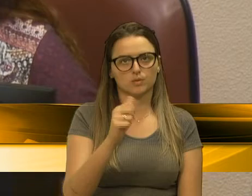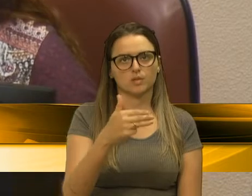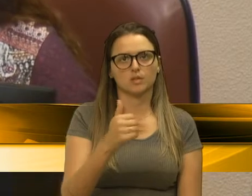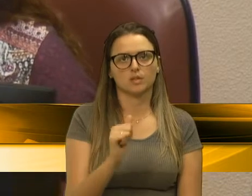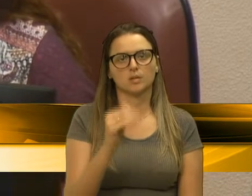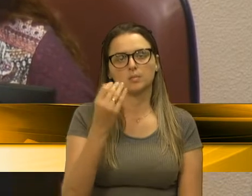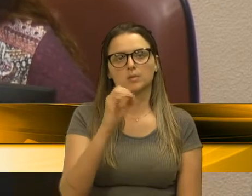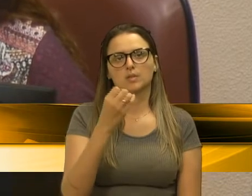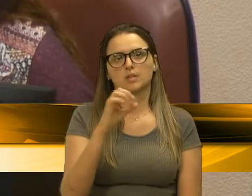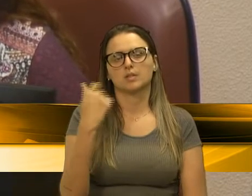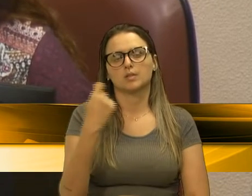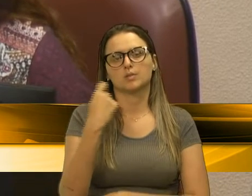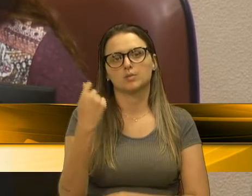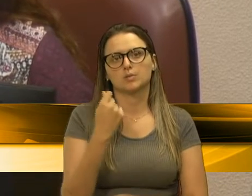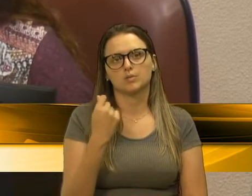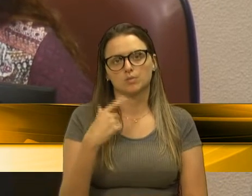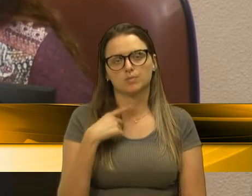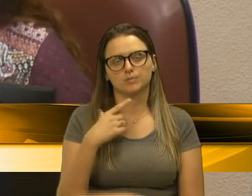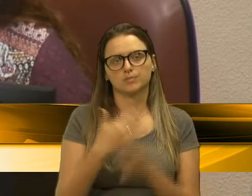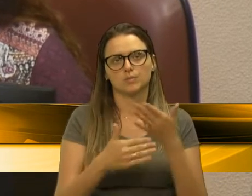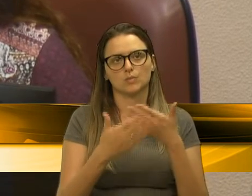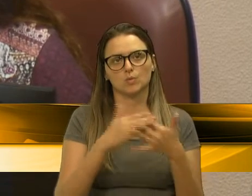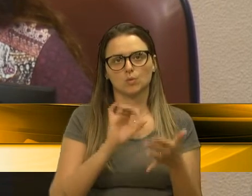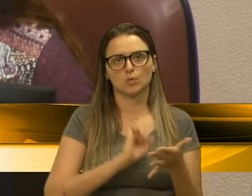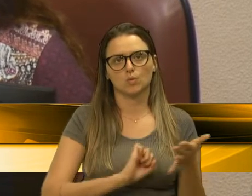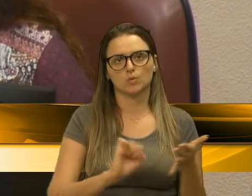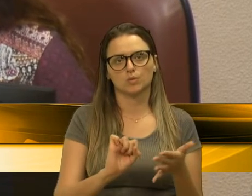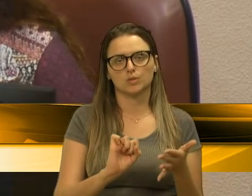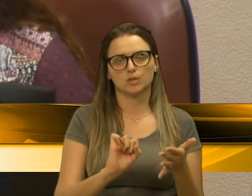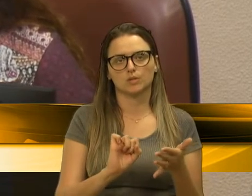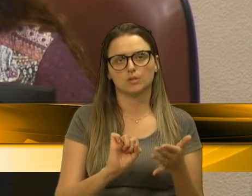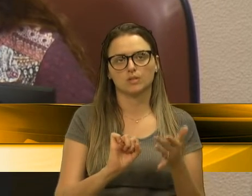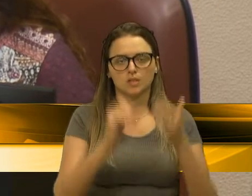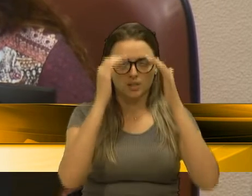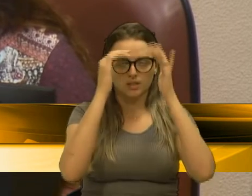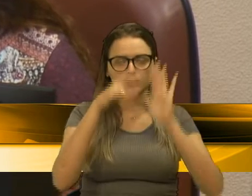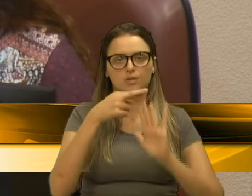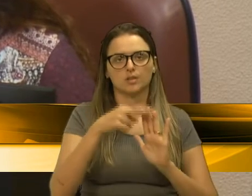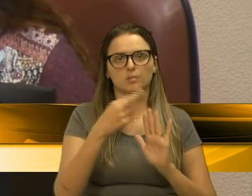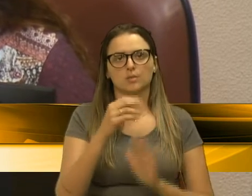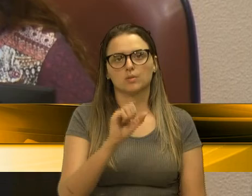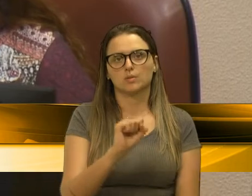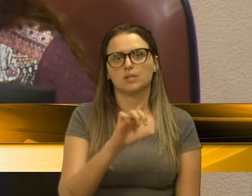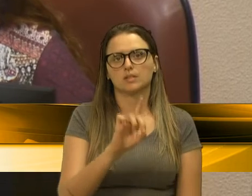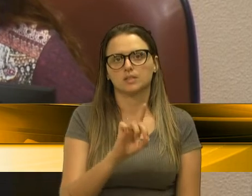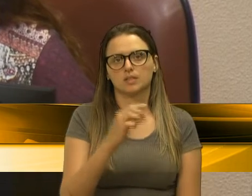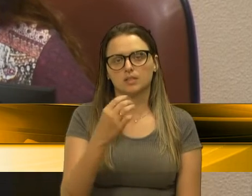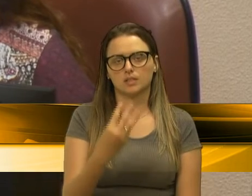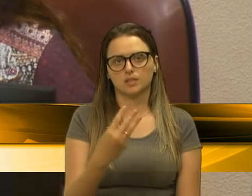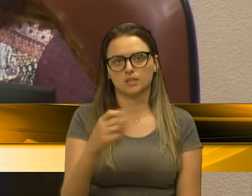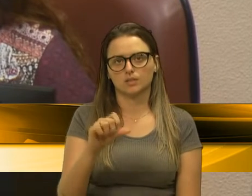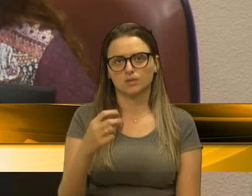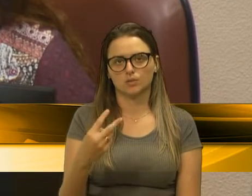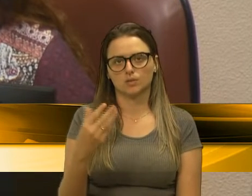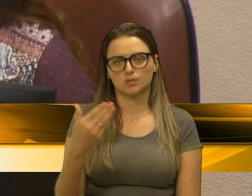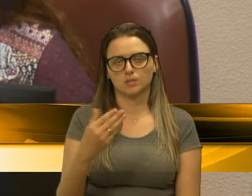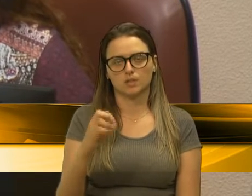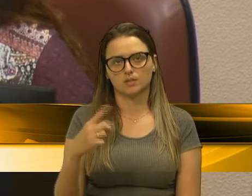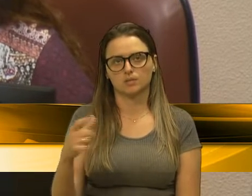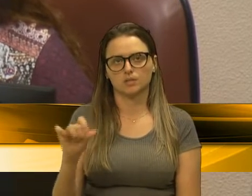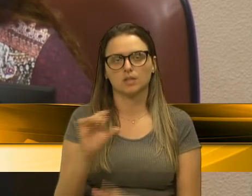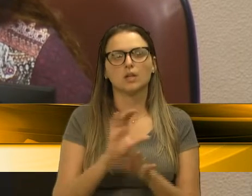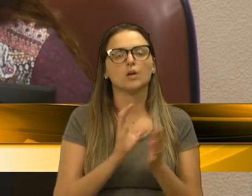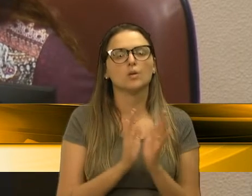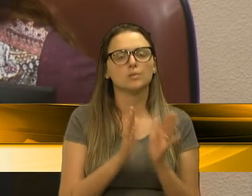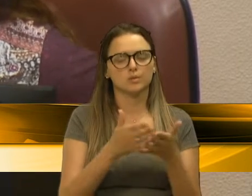Alegre, Rio Grande do Sul. Prezados senhores, atendendo ao requerimento SD número 392/2019 da Comissão